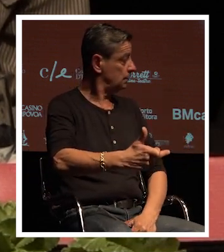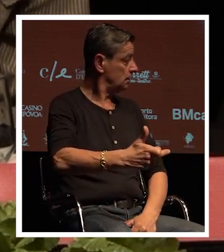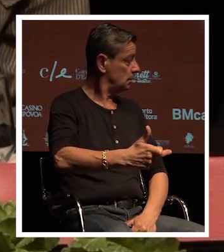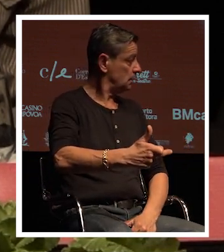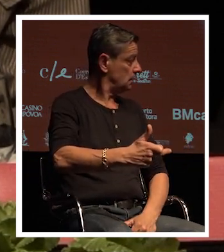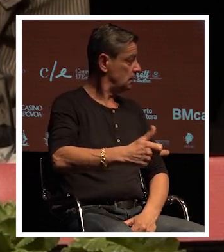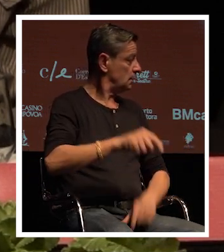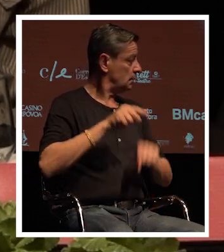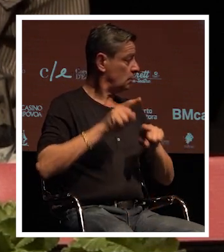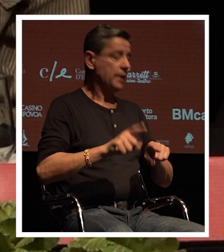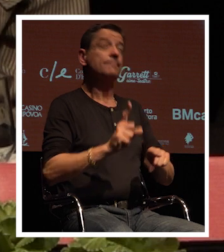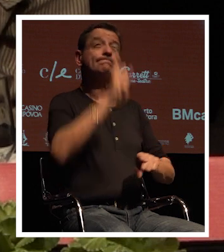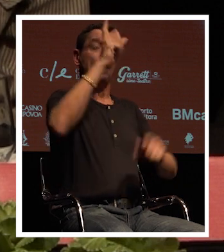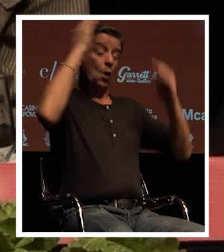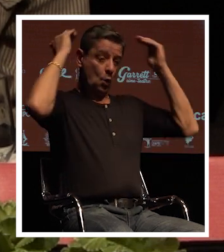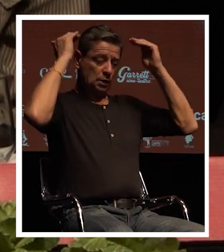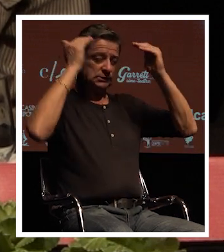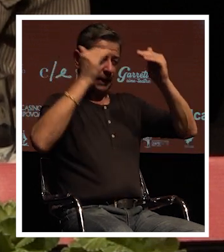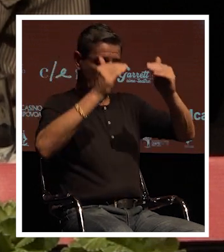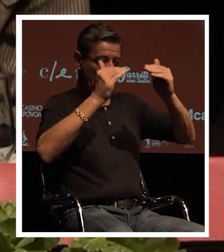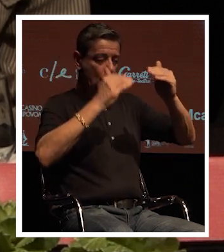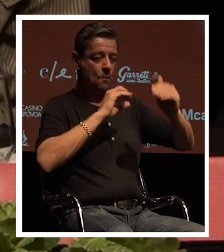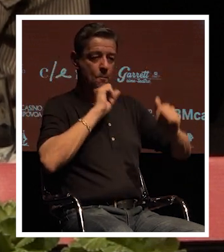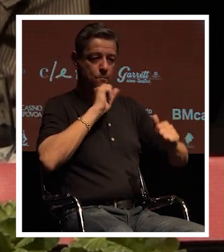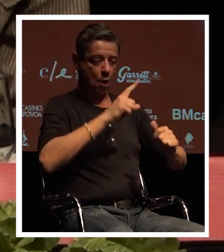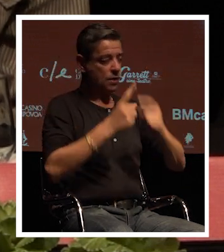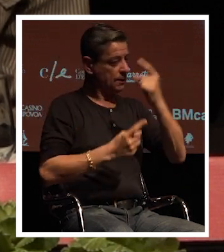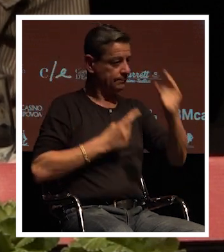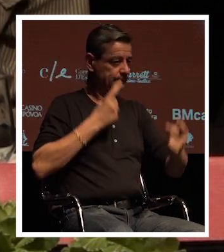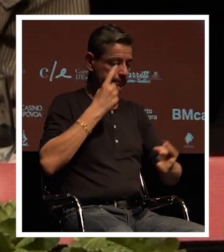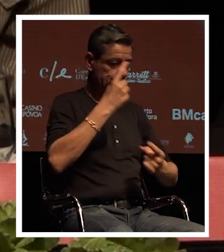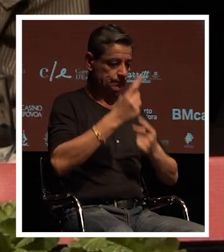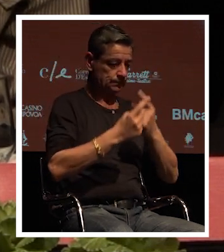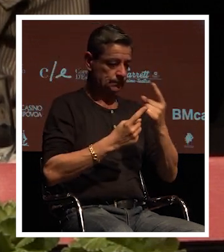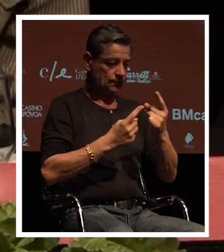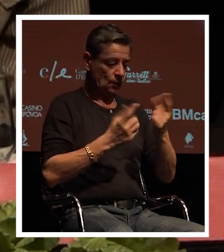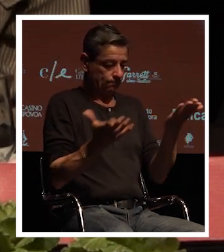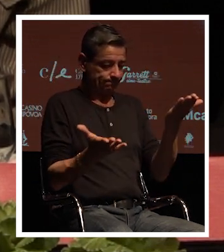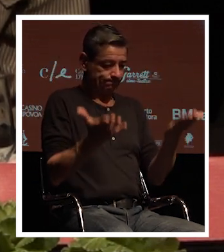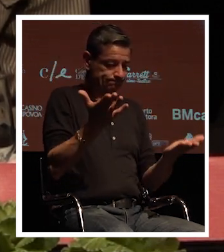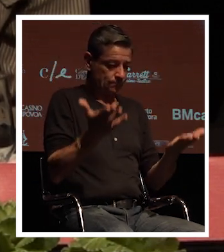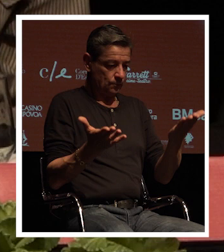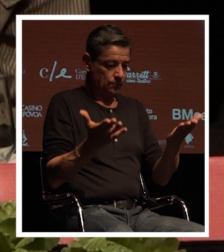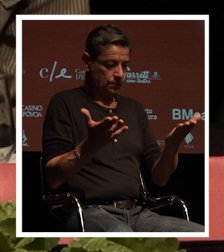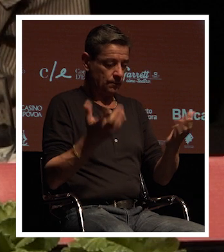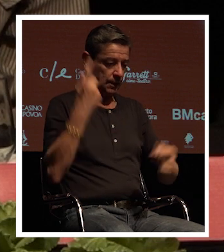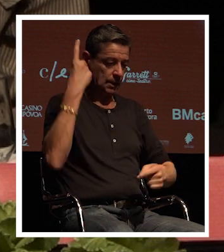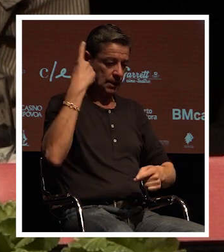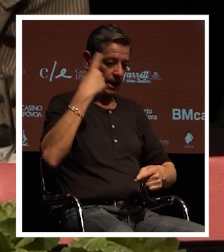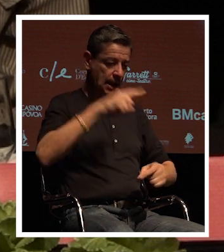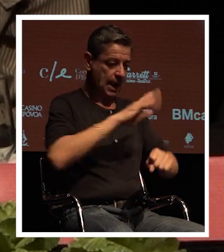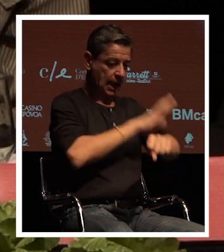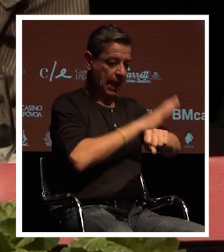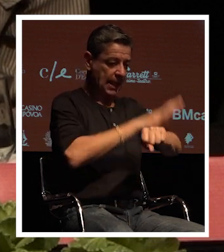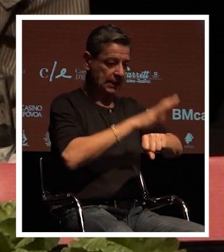este do céu é evidente que o ouro do céu se pode de algum modo haver um equivalente com a raiz